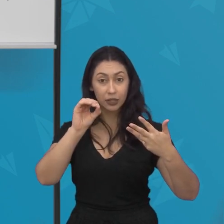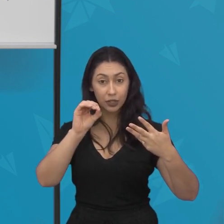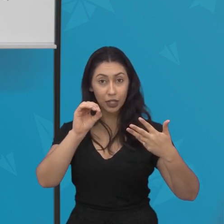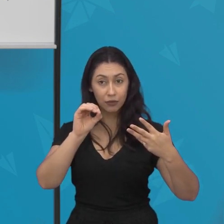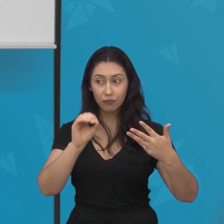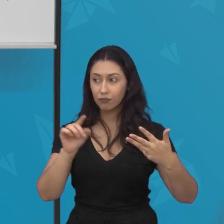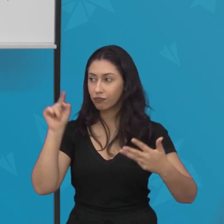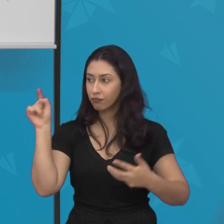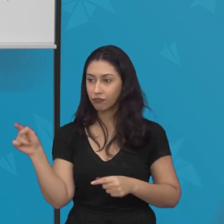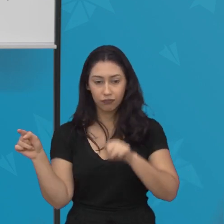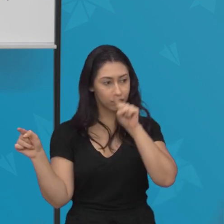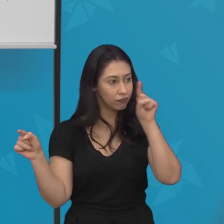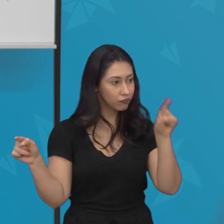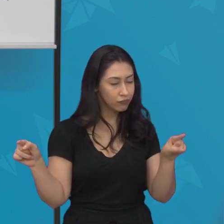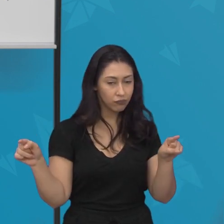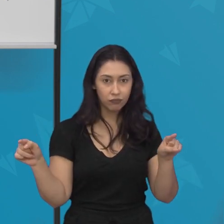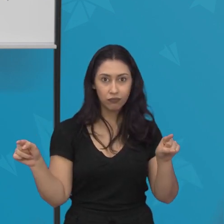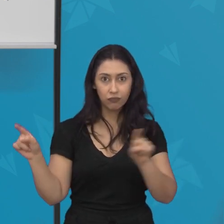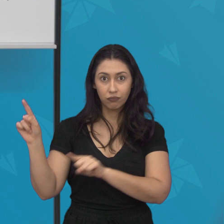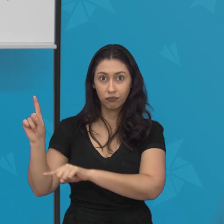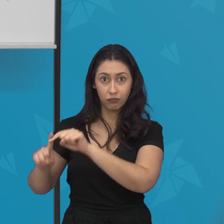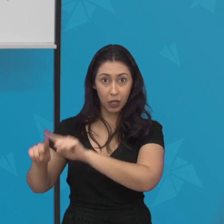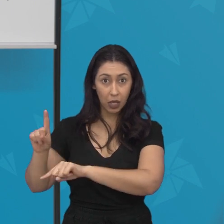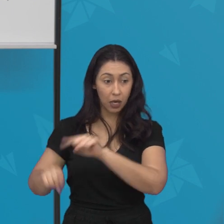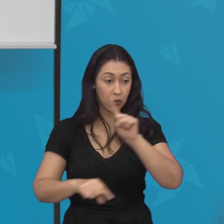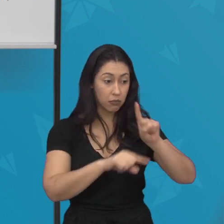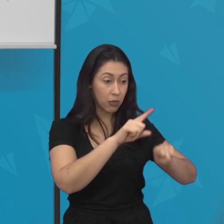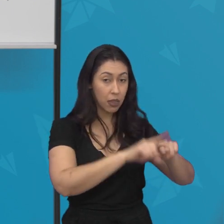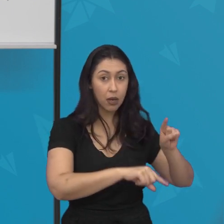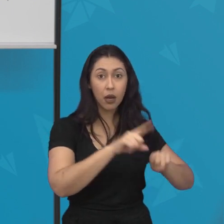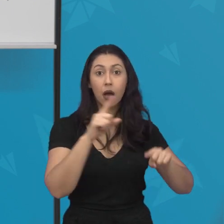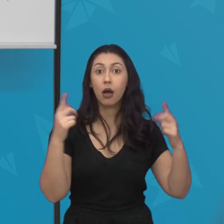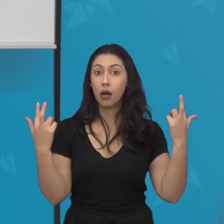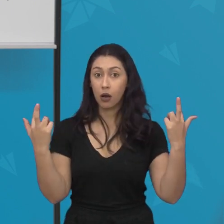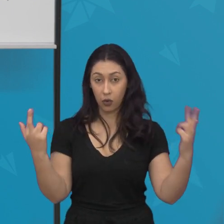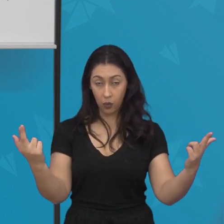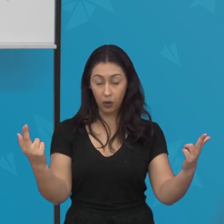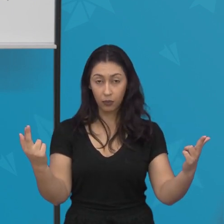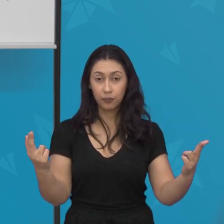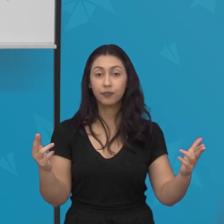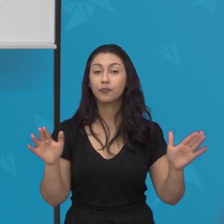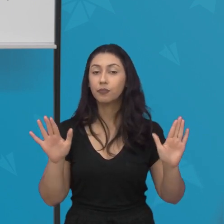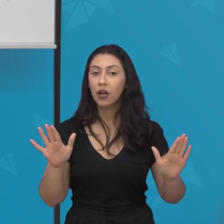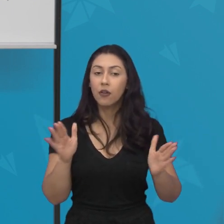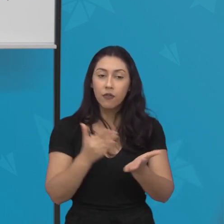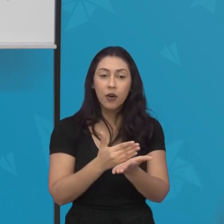as substâncias, os elementos em si estão corretos. Vamos começar pelo